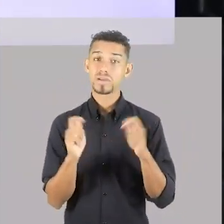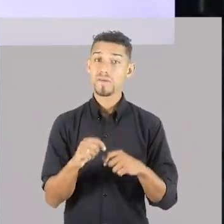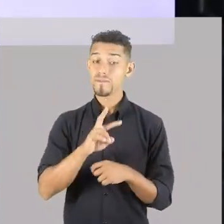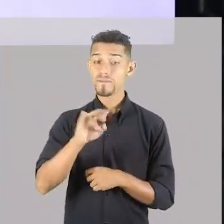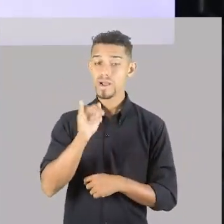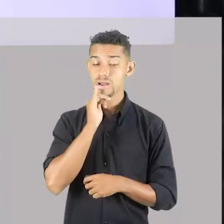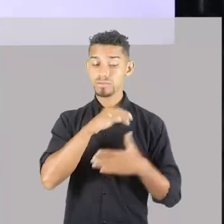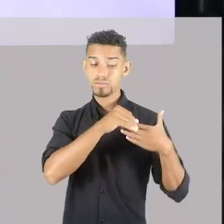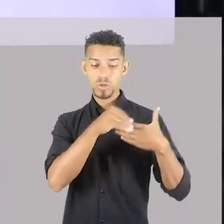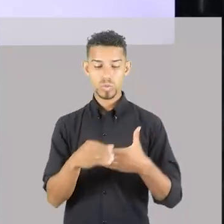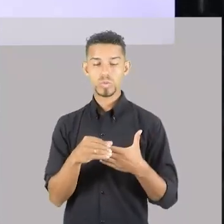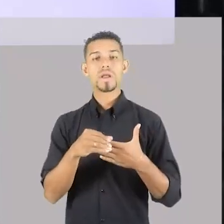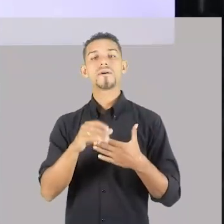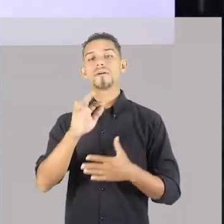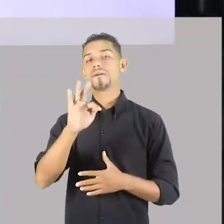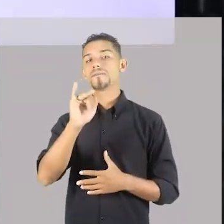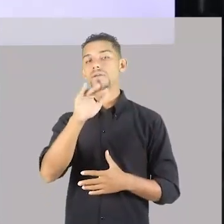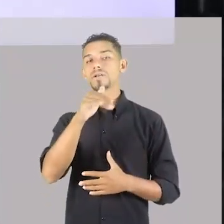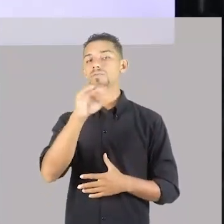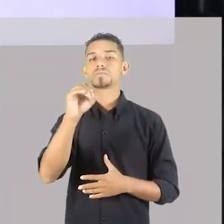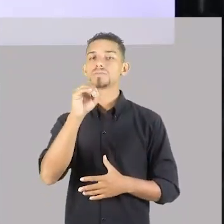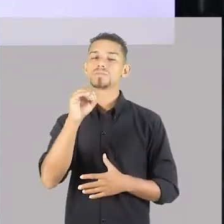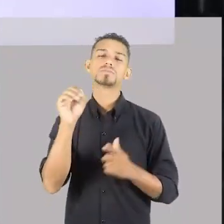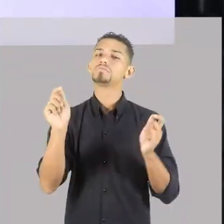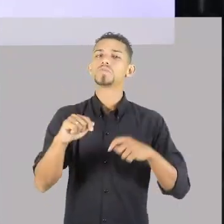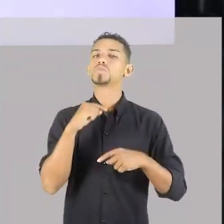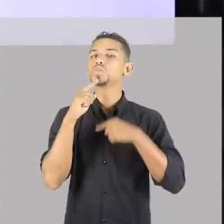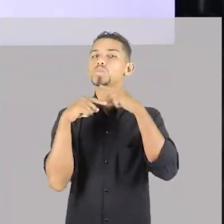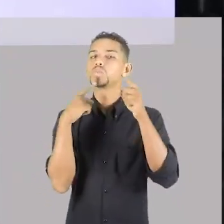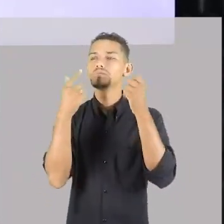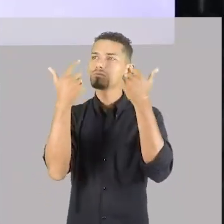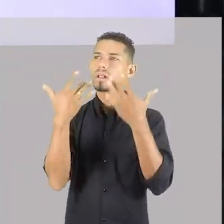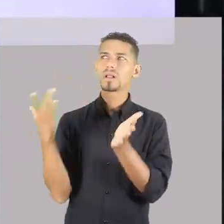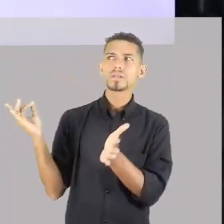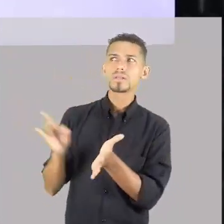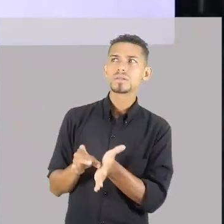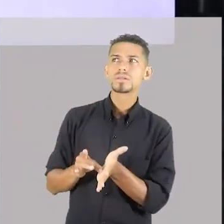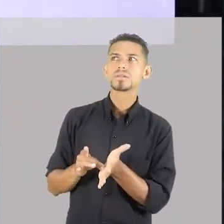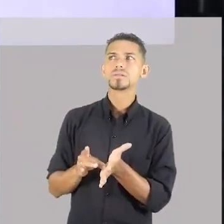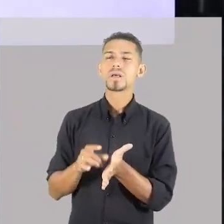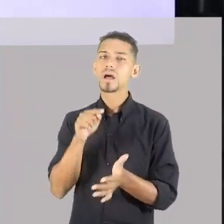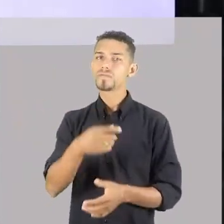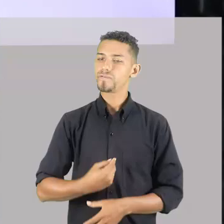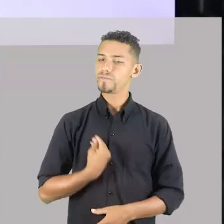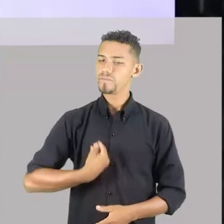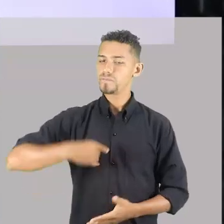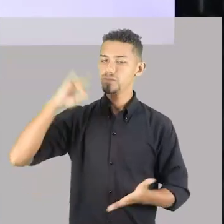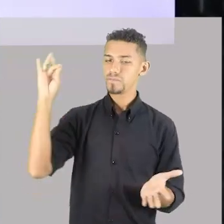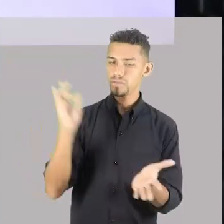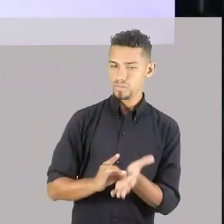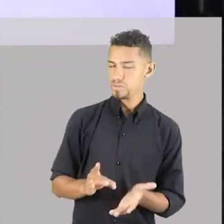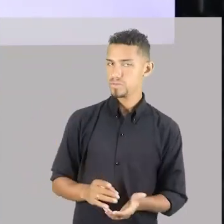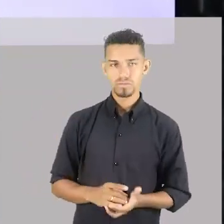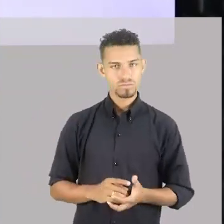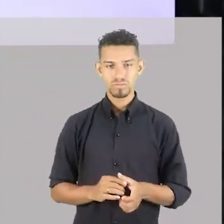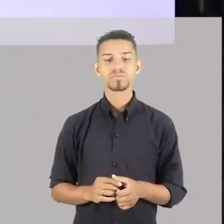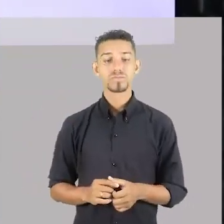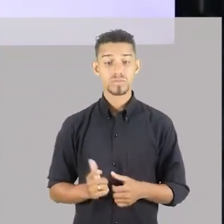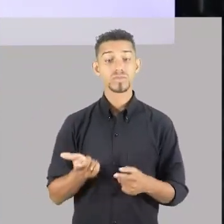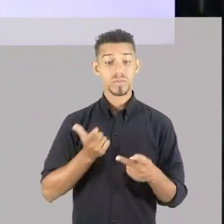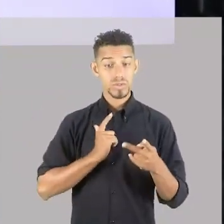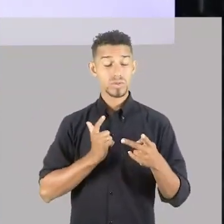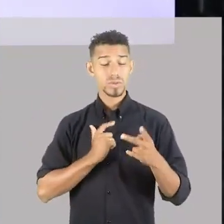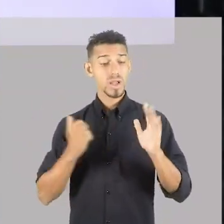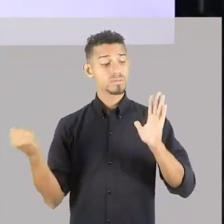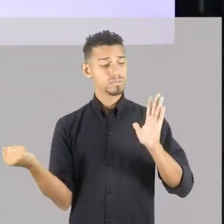vai trazer ali uma ficção, não vai conseguir retratar de fato aquela realidade, certo? Aí temos as